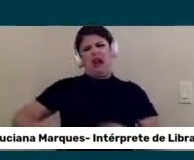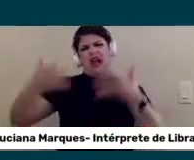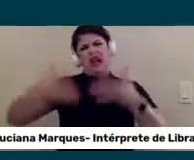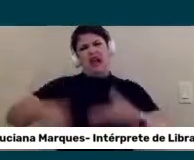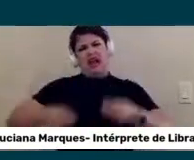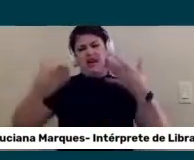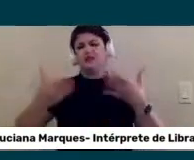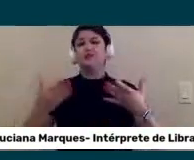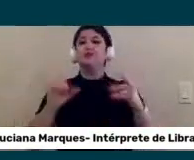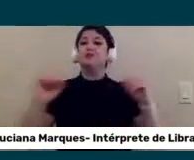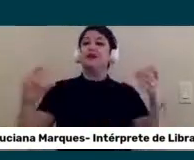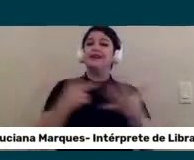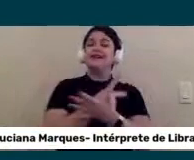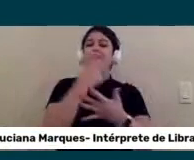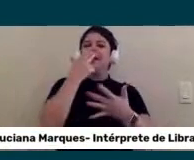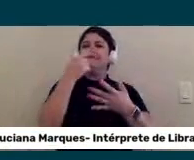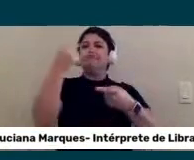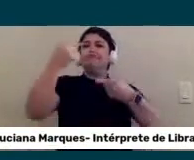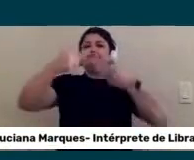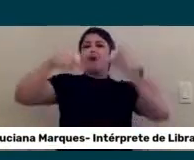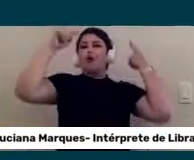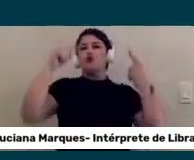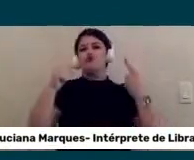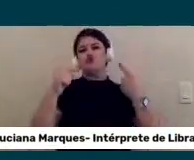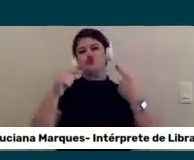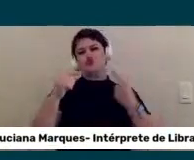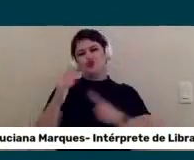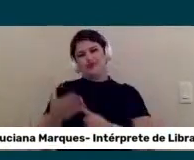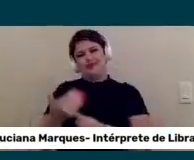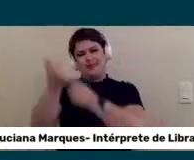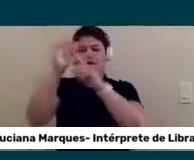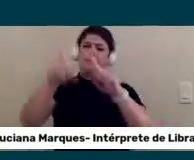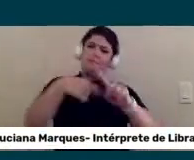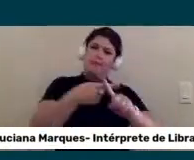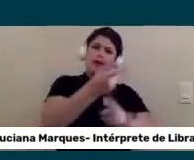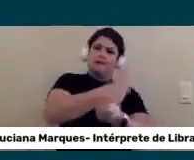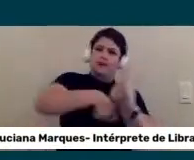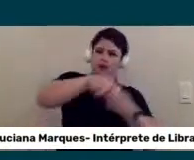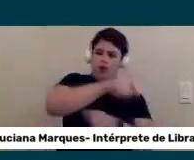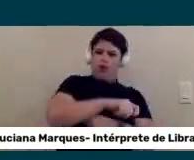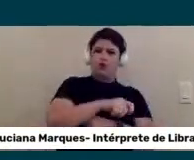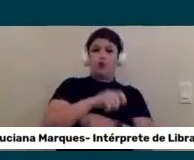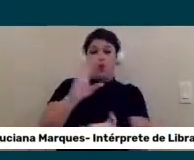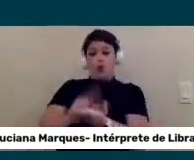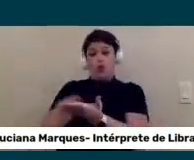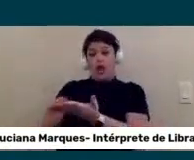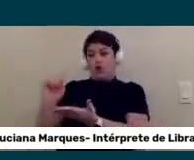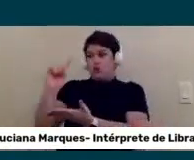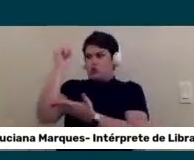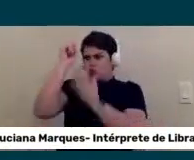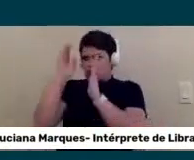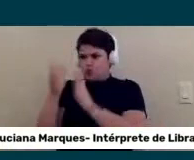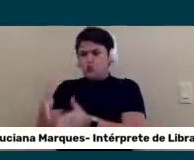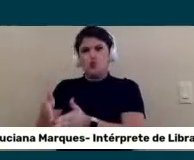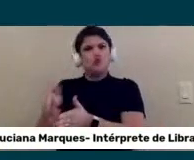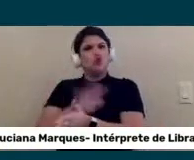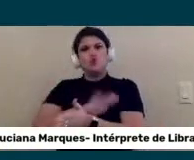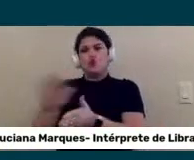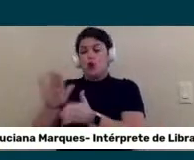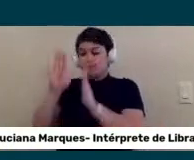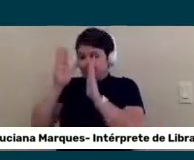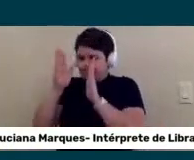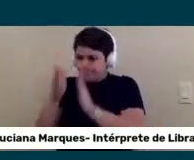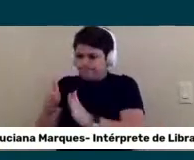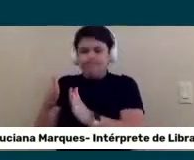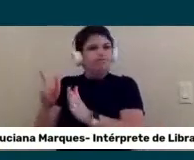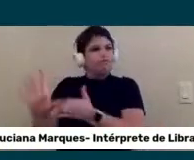a desintegração do negócio com a tecnologia. Os dados estão centralizados, então a centralização dos